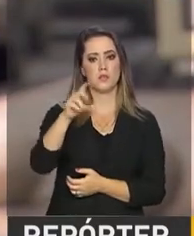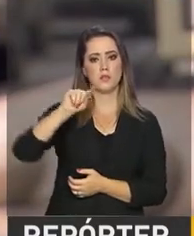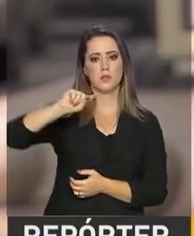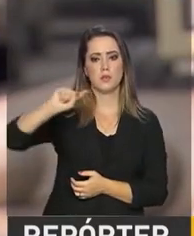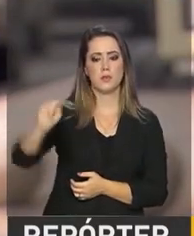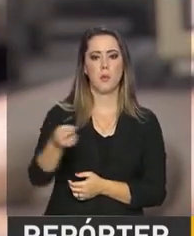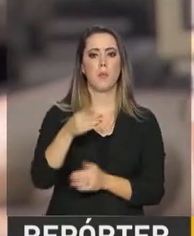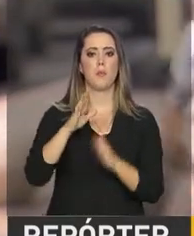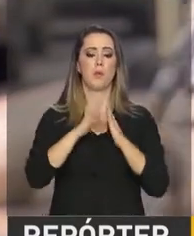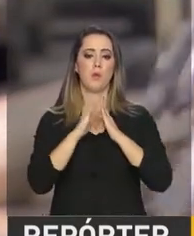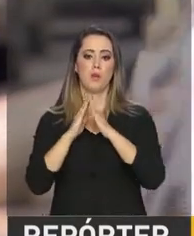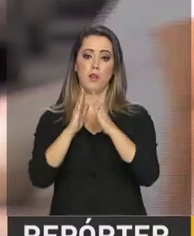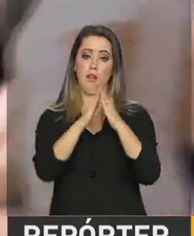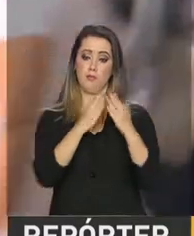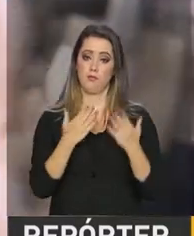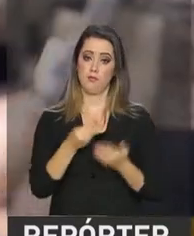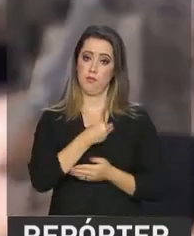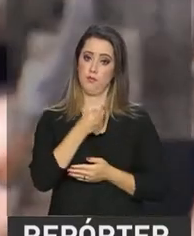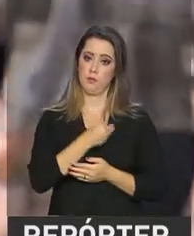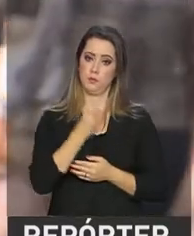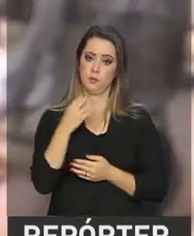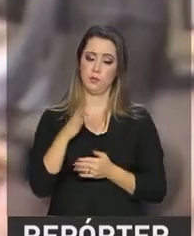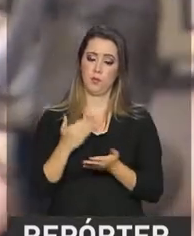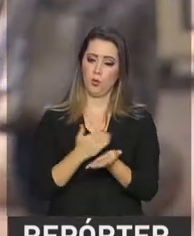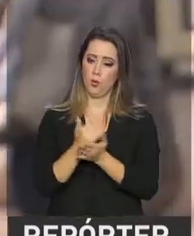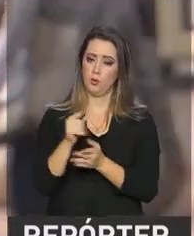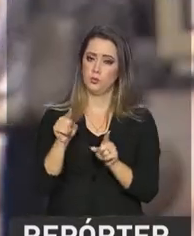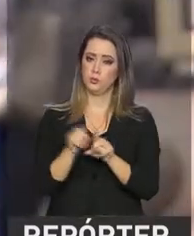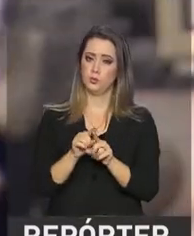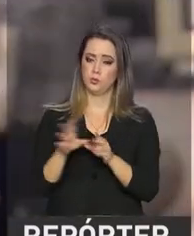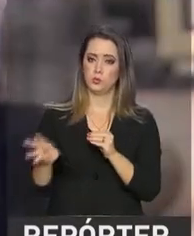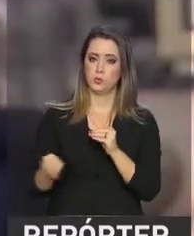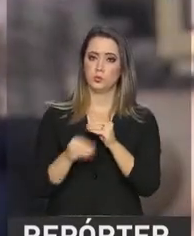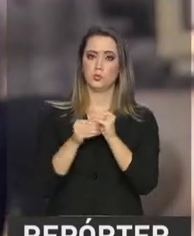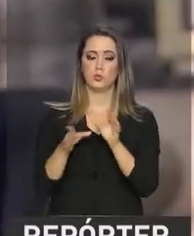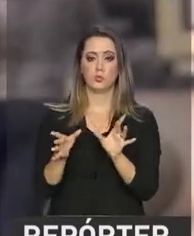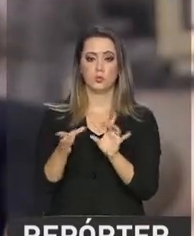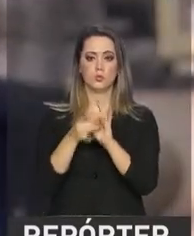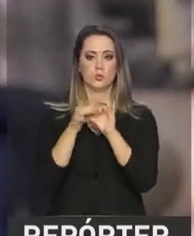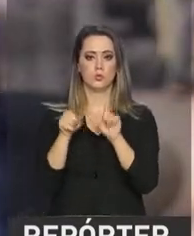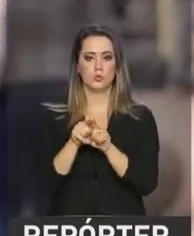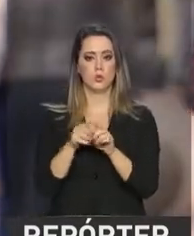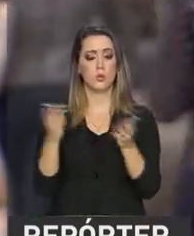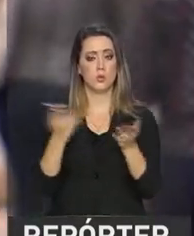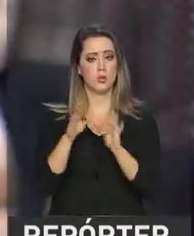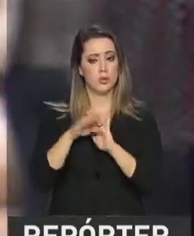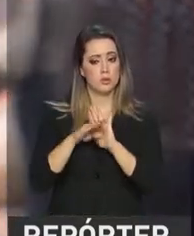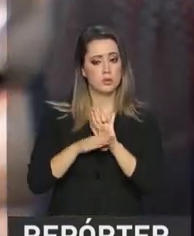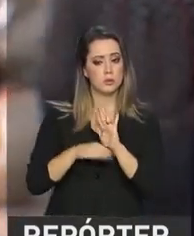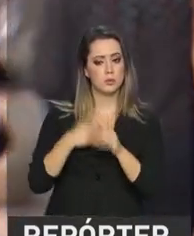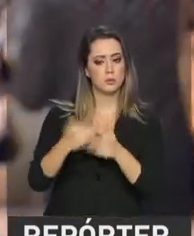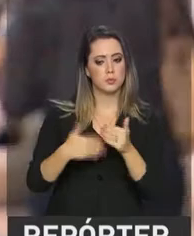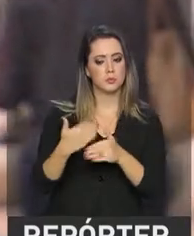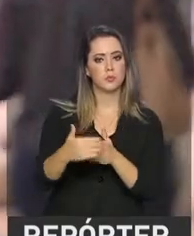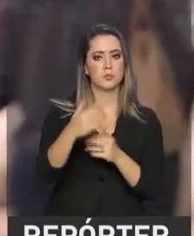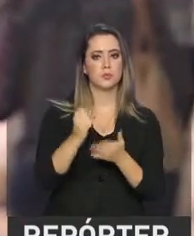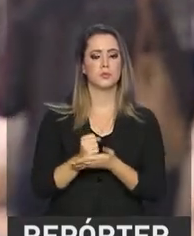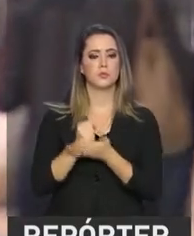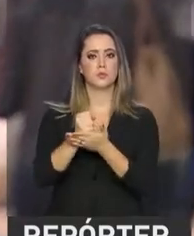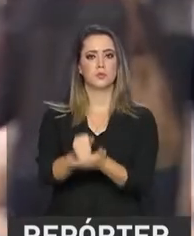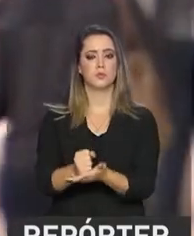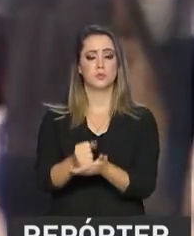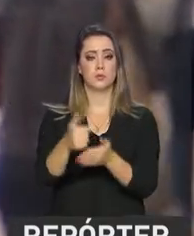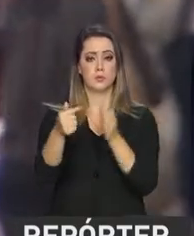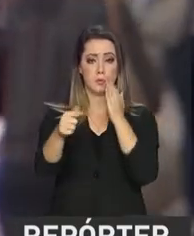unidades do minha casa minha vida a iniciativa passou a integrar o programa agora é avançar que vai concluir e entregar mais